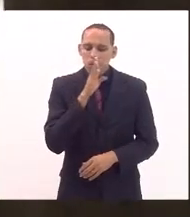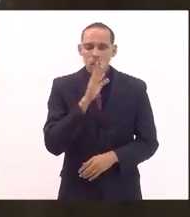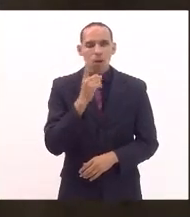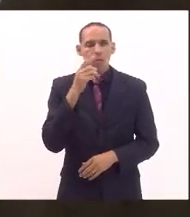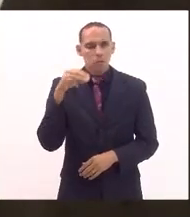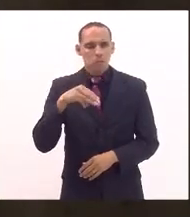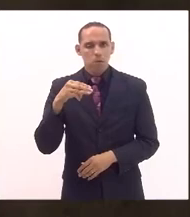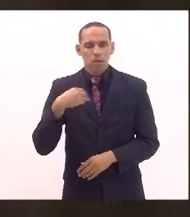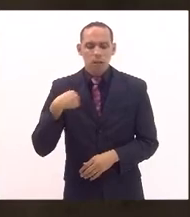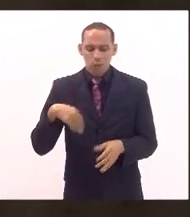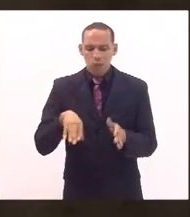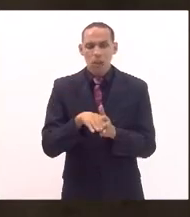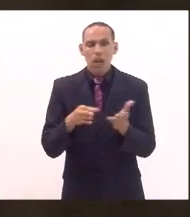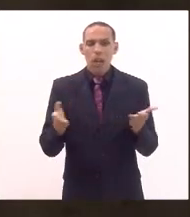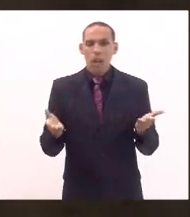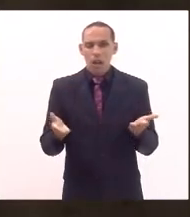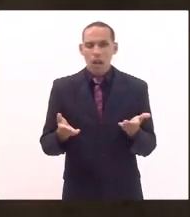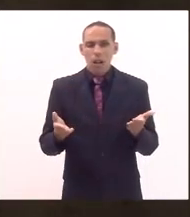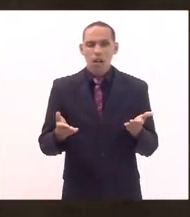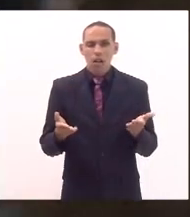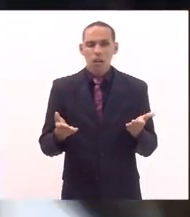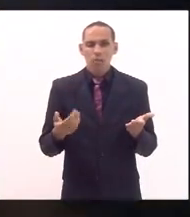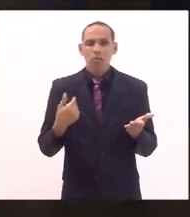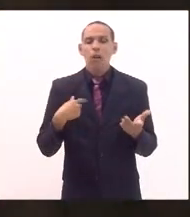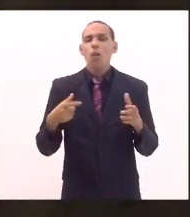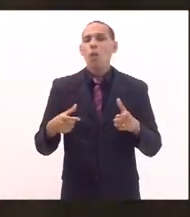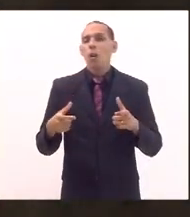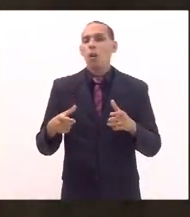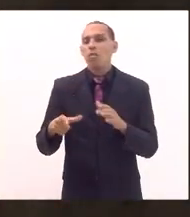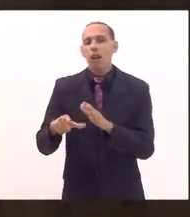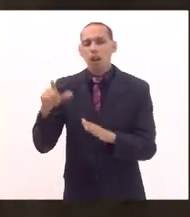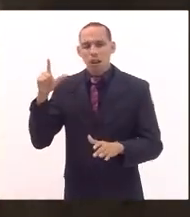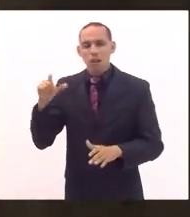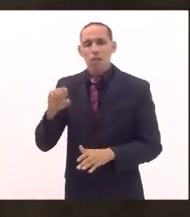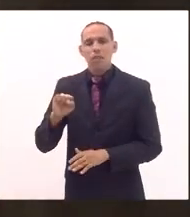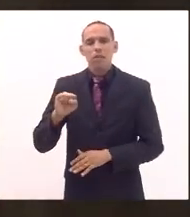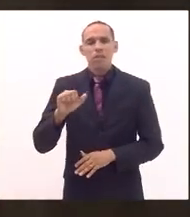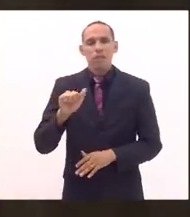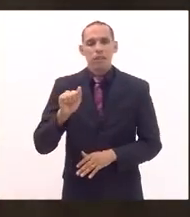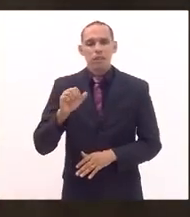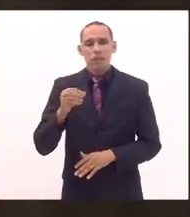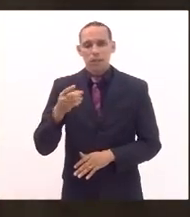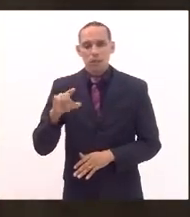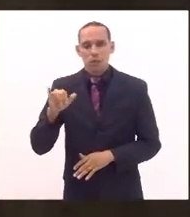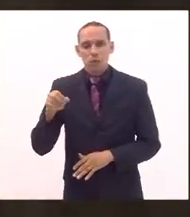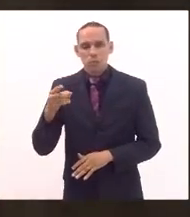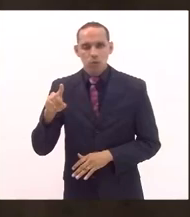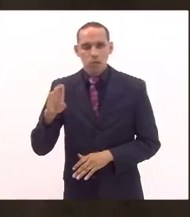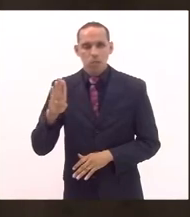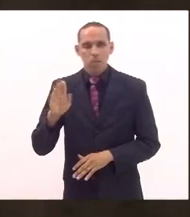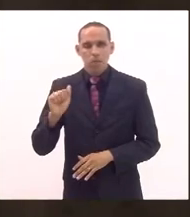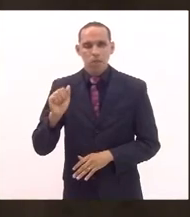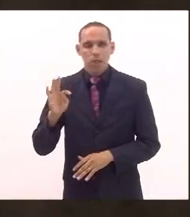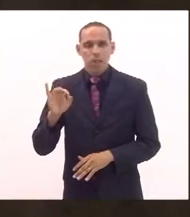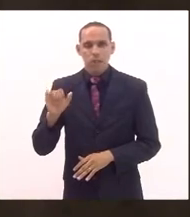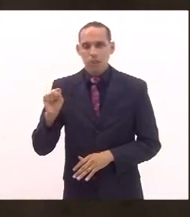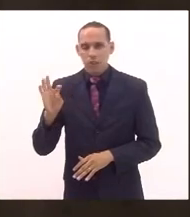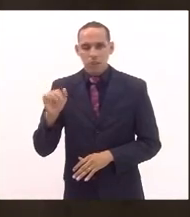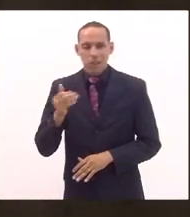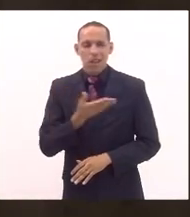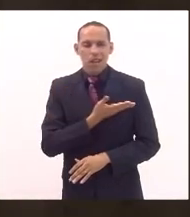tô chegando agora do São João Batista companheiro nosso